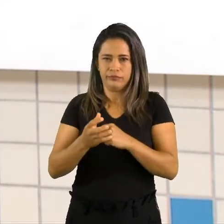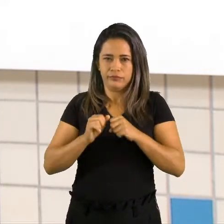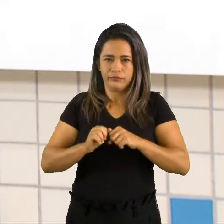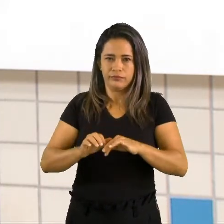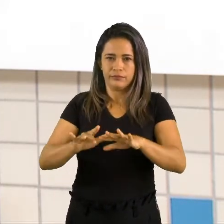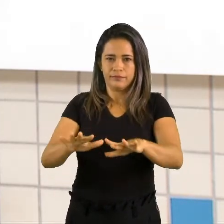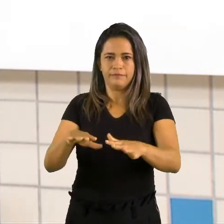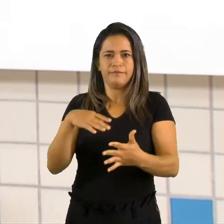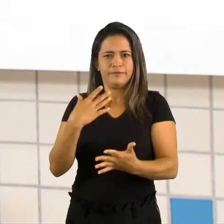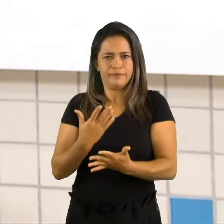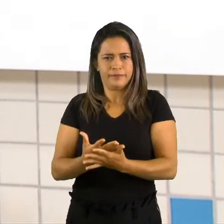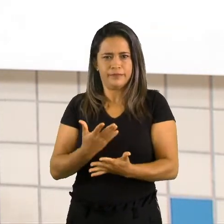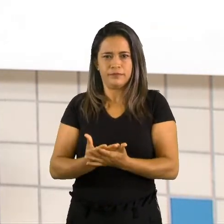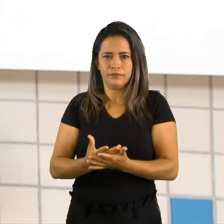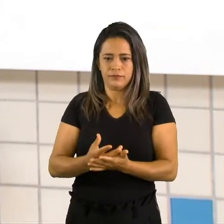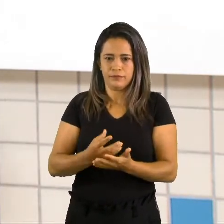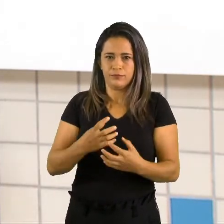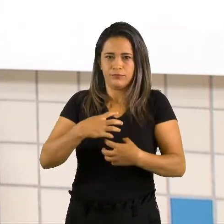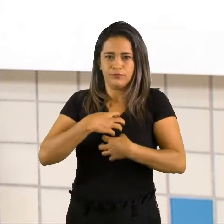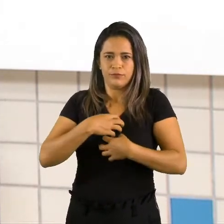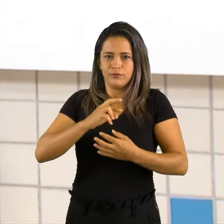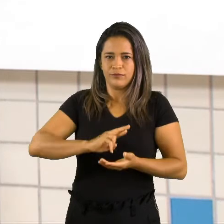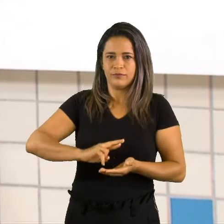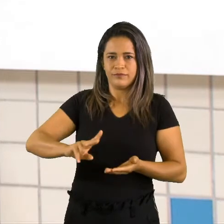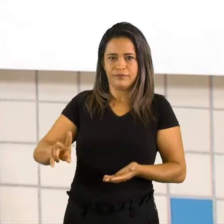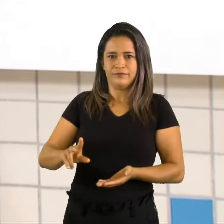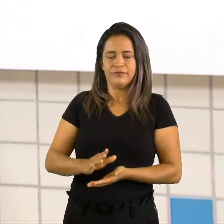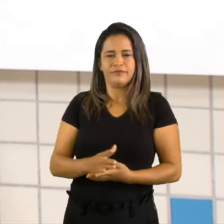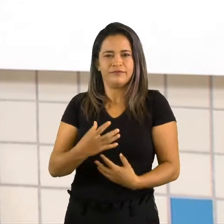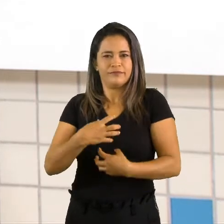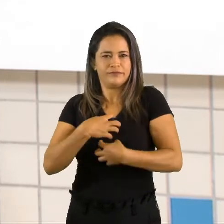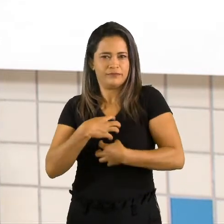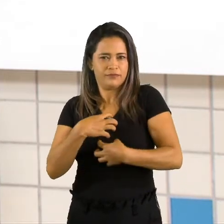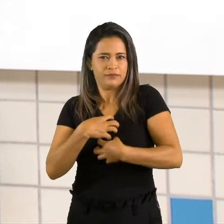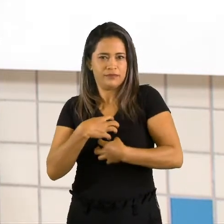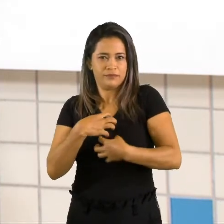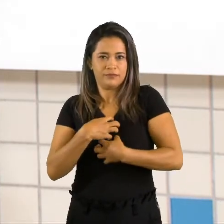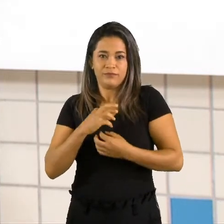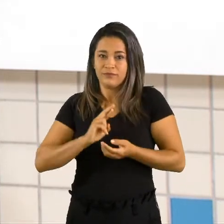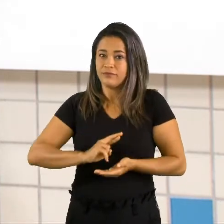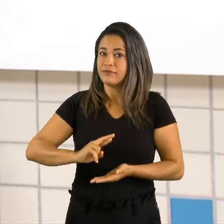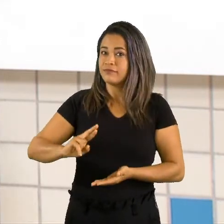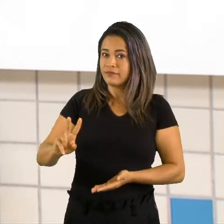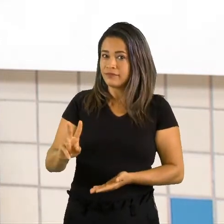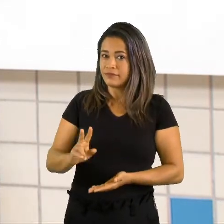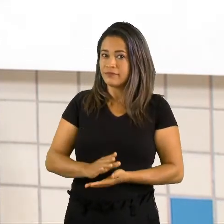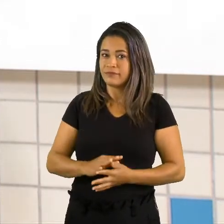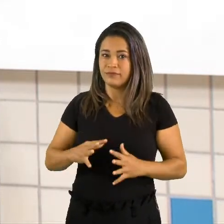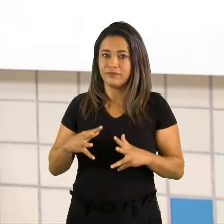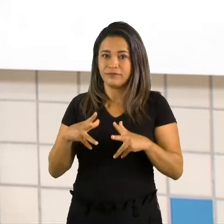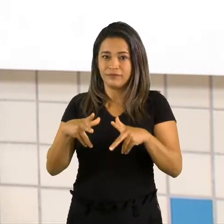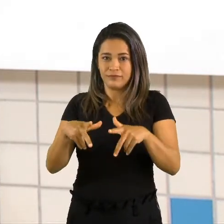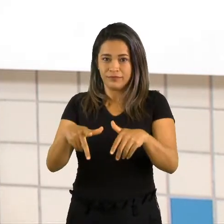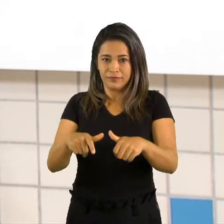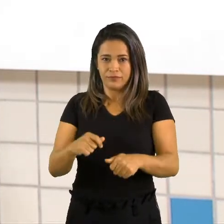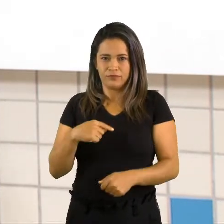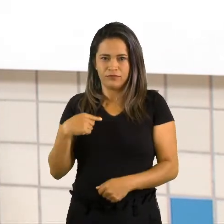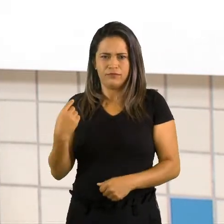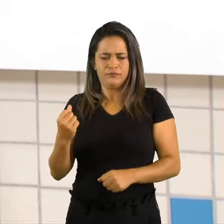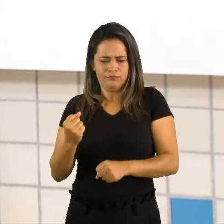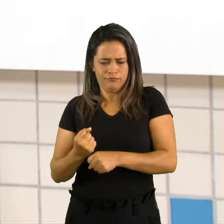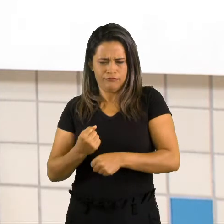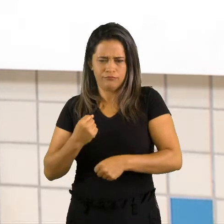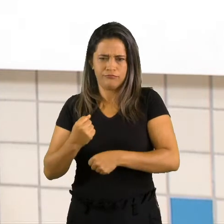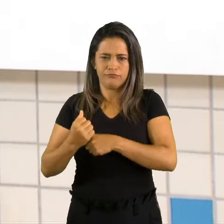de estudar de uma forma diferente. Essa nossa forma agora, ela é diferente e todos nós estamos construindo